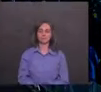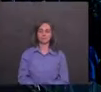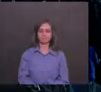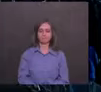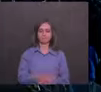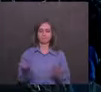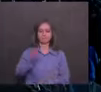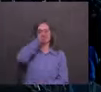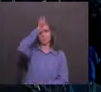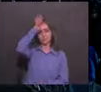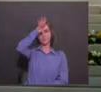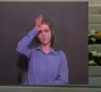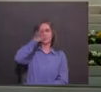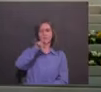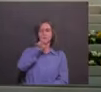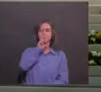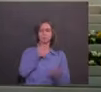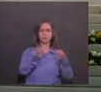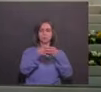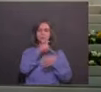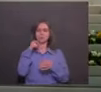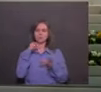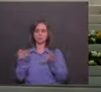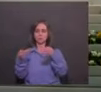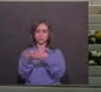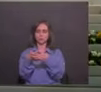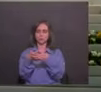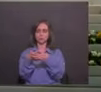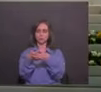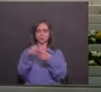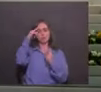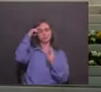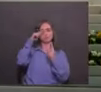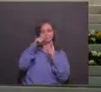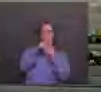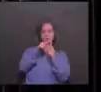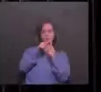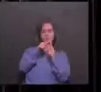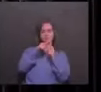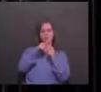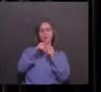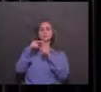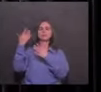nobis. Por el Papa, por los obispos, presbíteros y diáconos, para que sean fieles a la vocación que